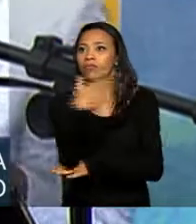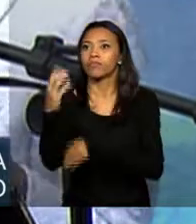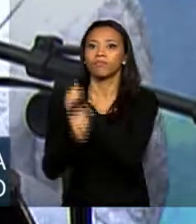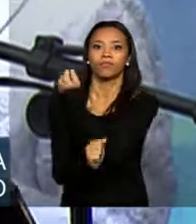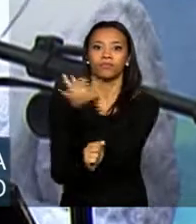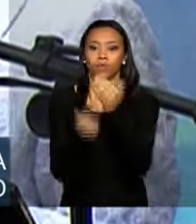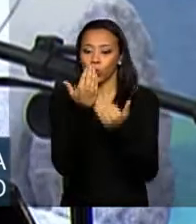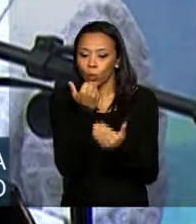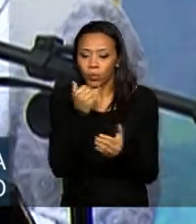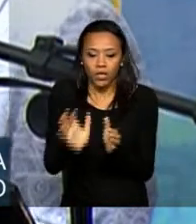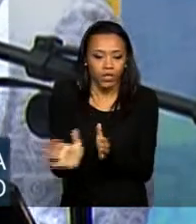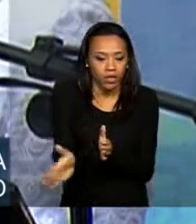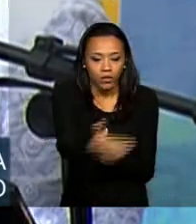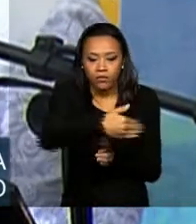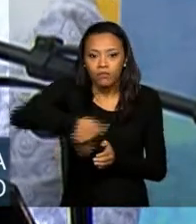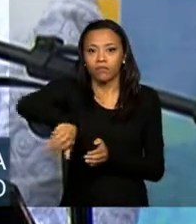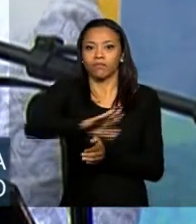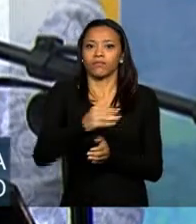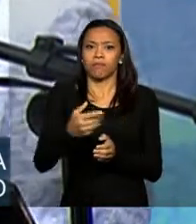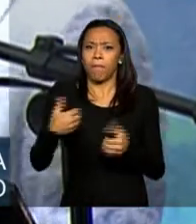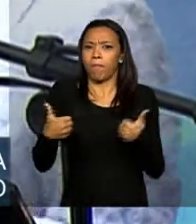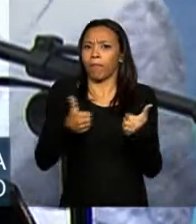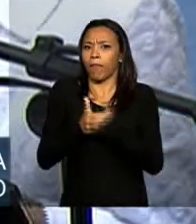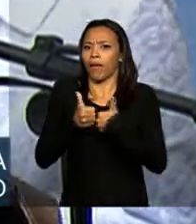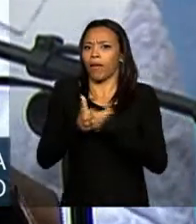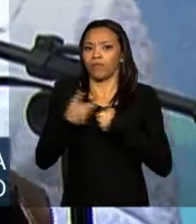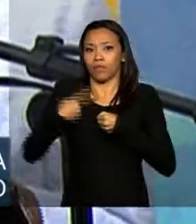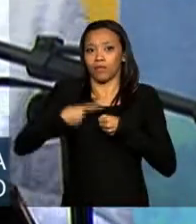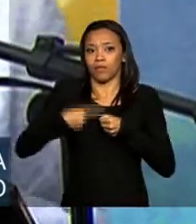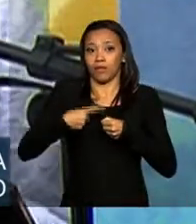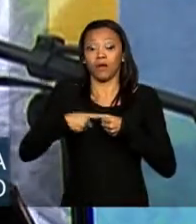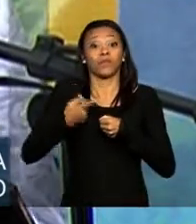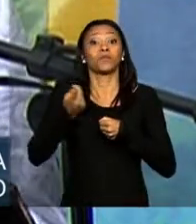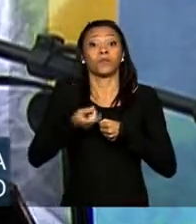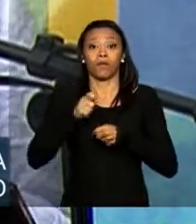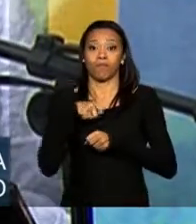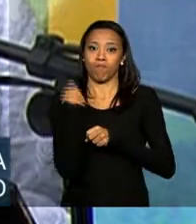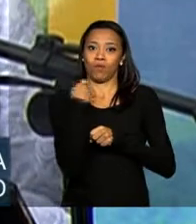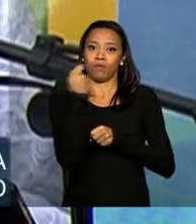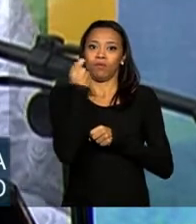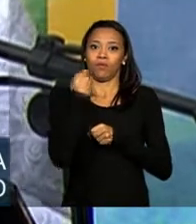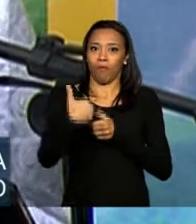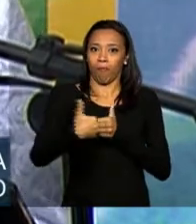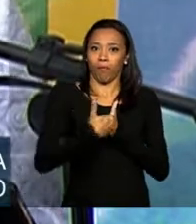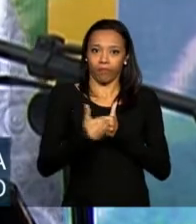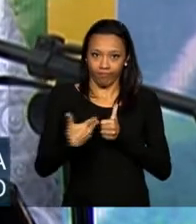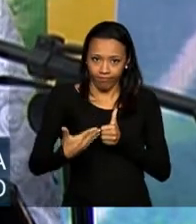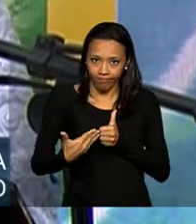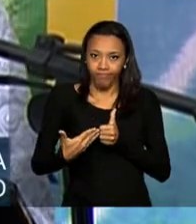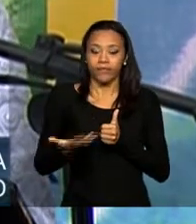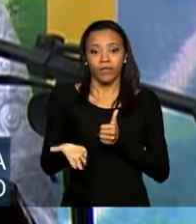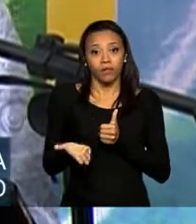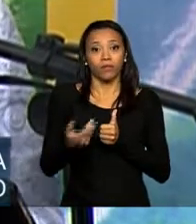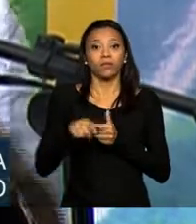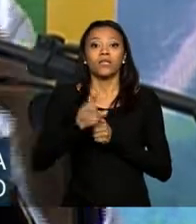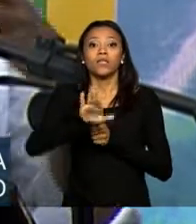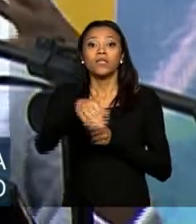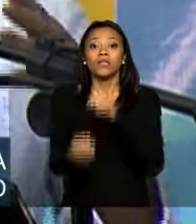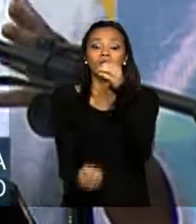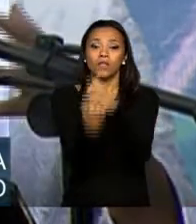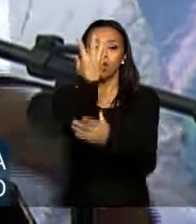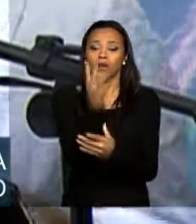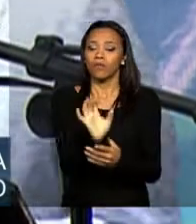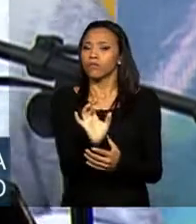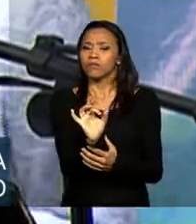do uma grande metrópole como é Porto Alegre o e portanto criaram não só